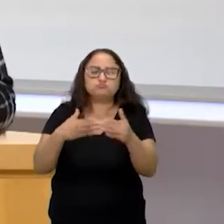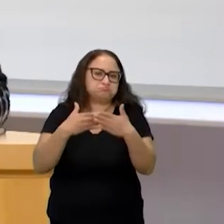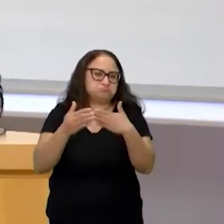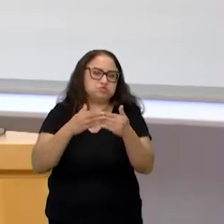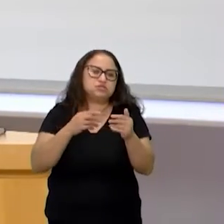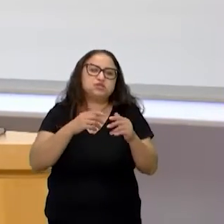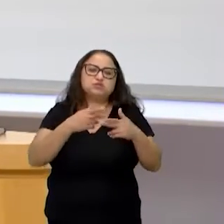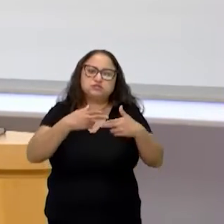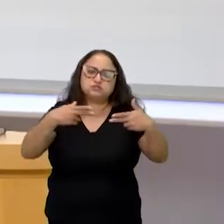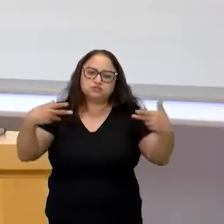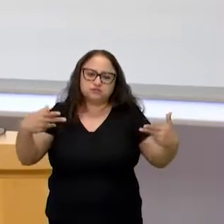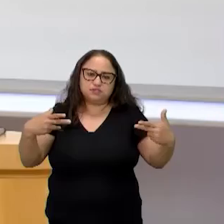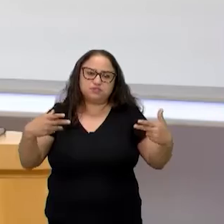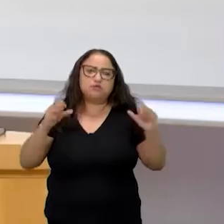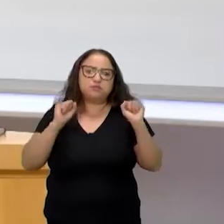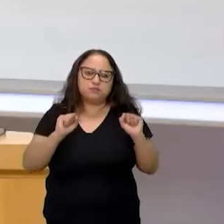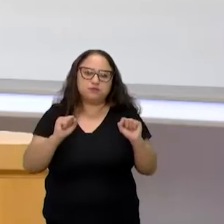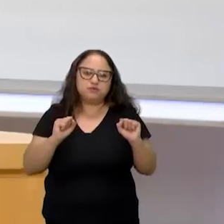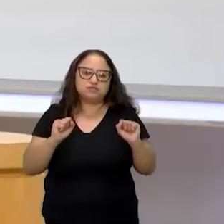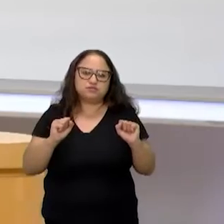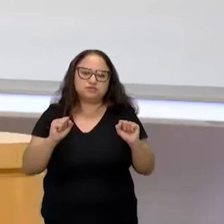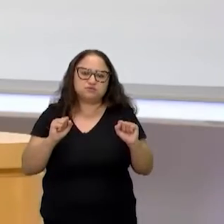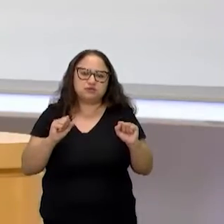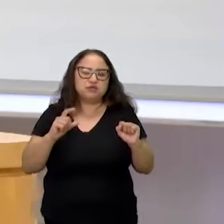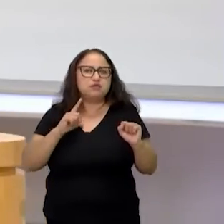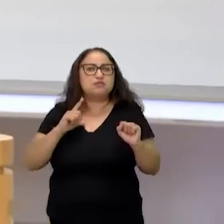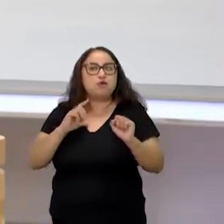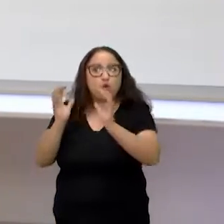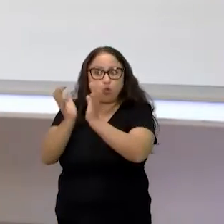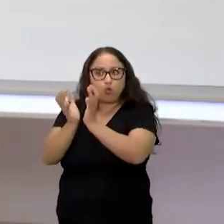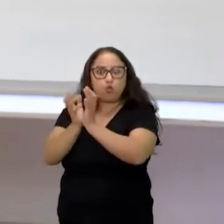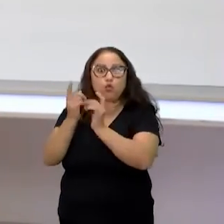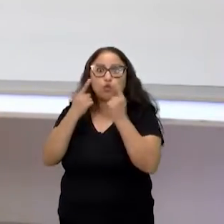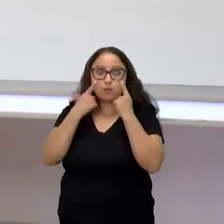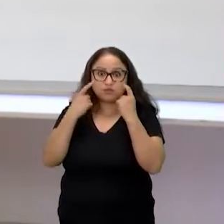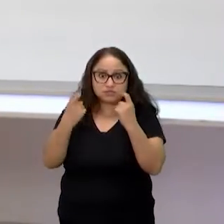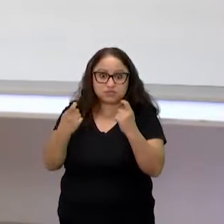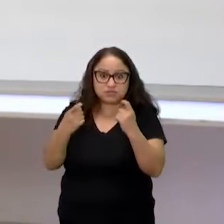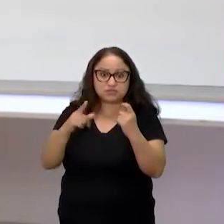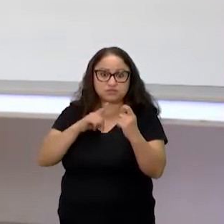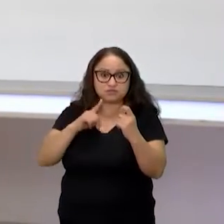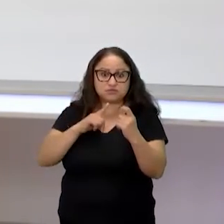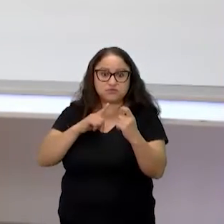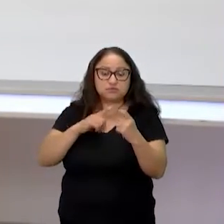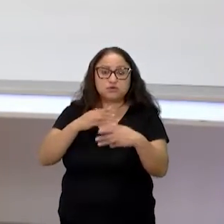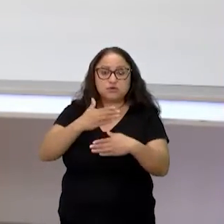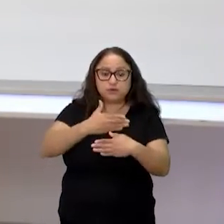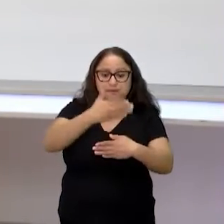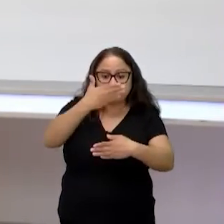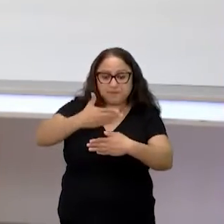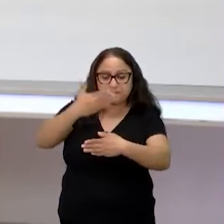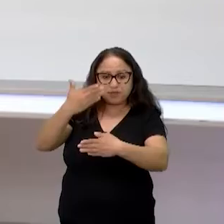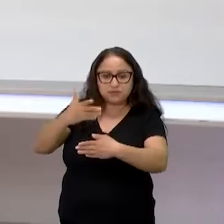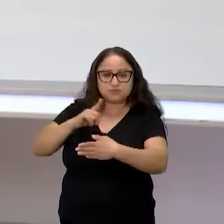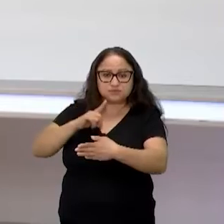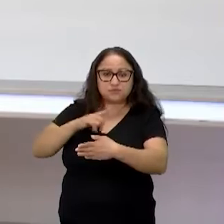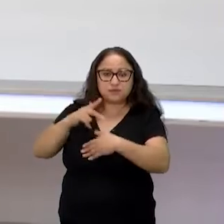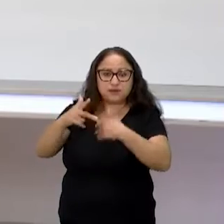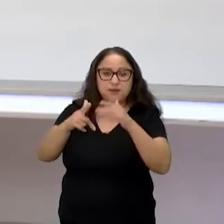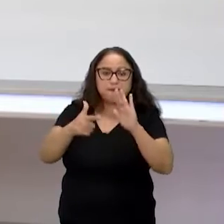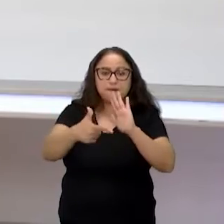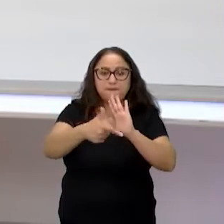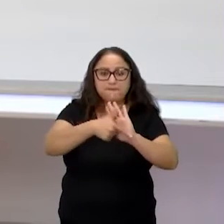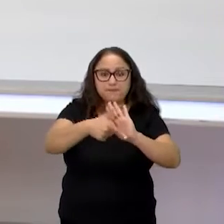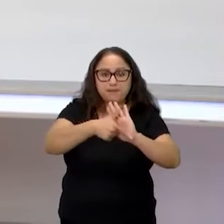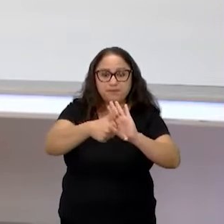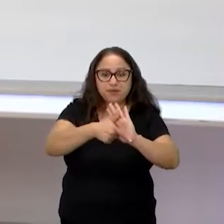né? Eu posso pegar até... Teve um grupo muito interessante, né, que fez azulejos de papel, né? Criou uma